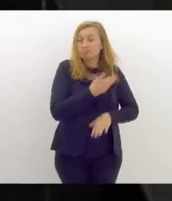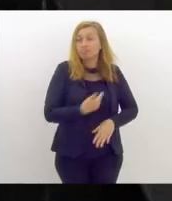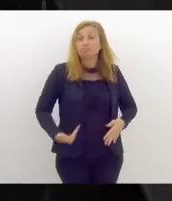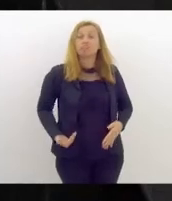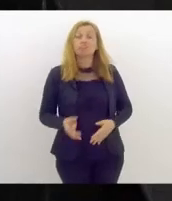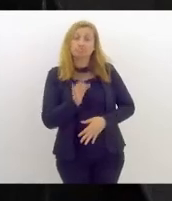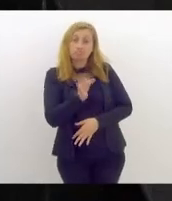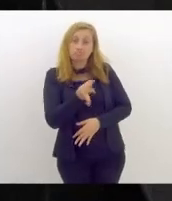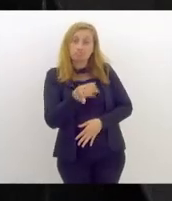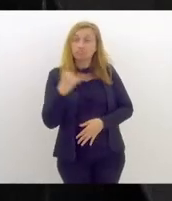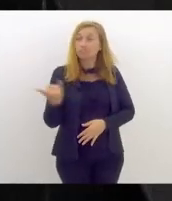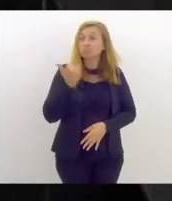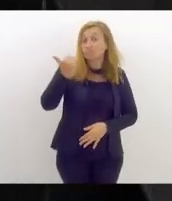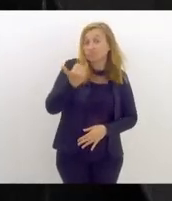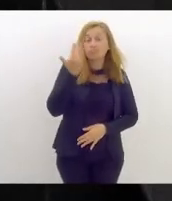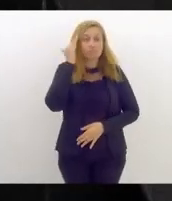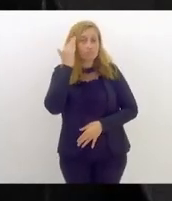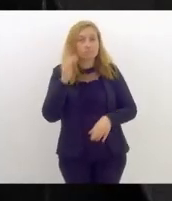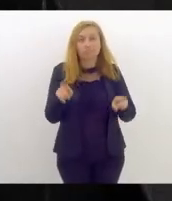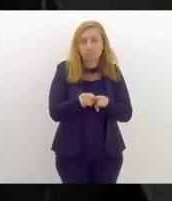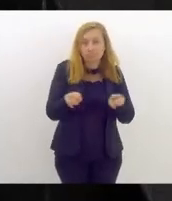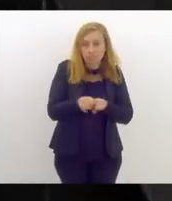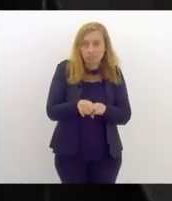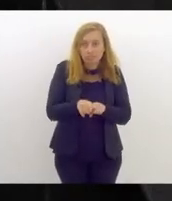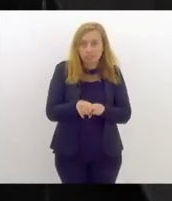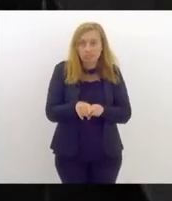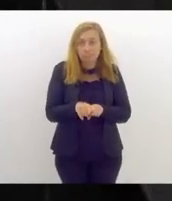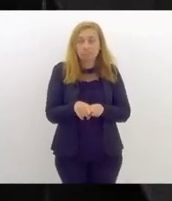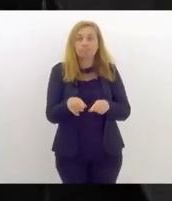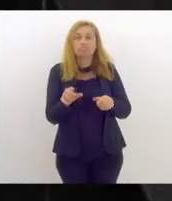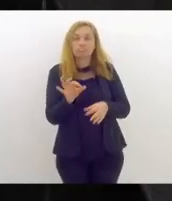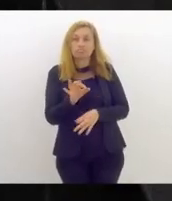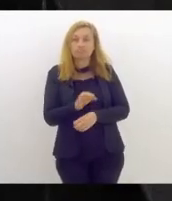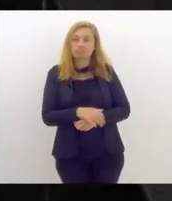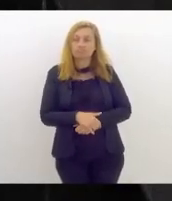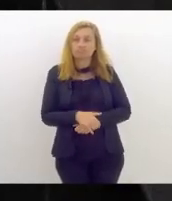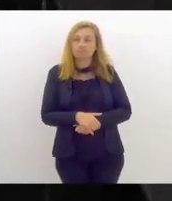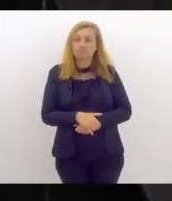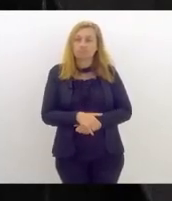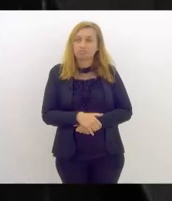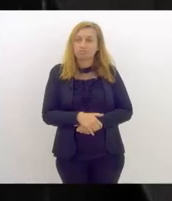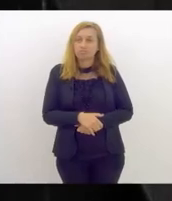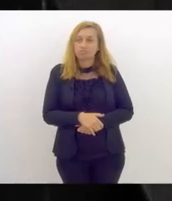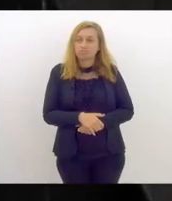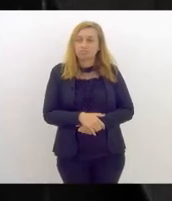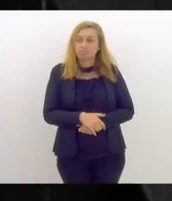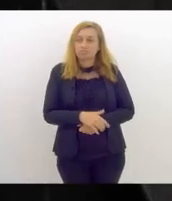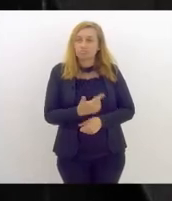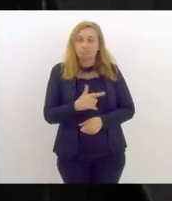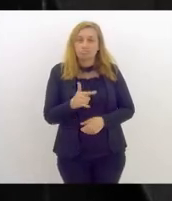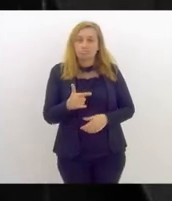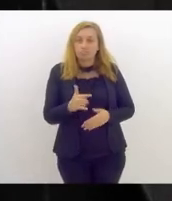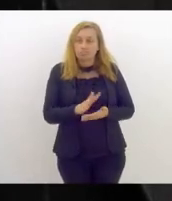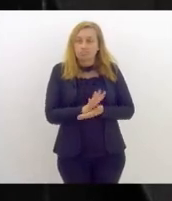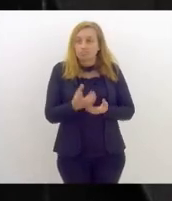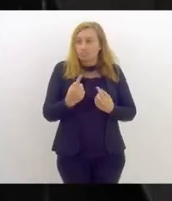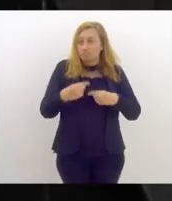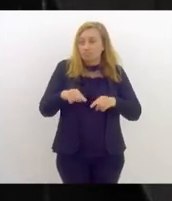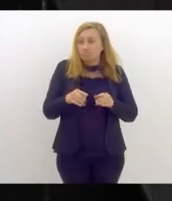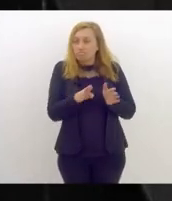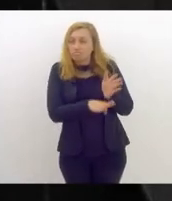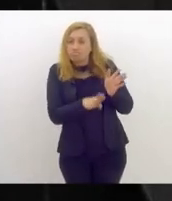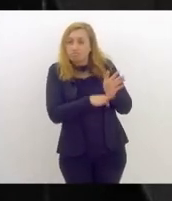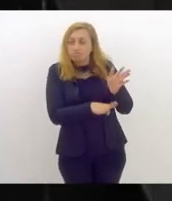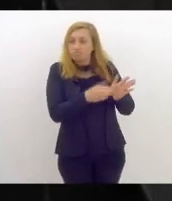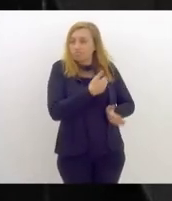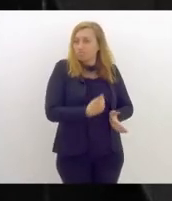é importante entender também que necessariamente não há incompatibilidade entre o gasto